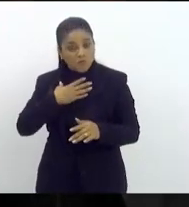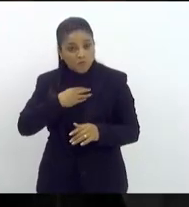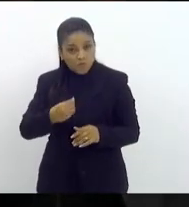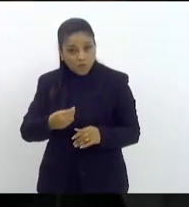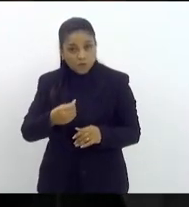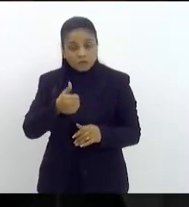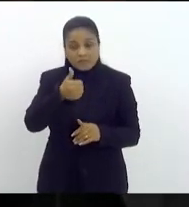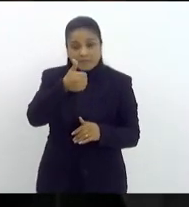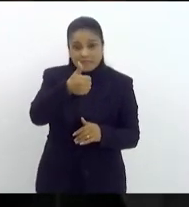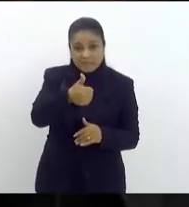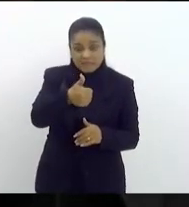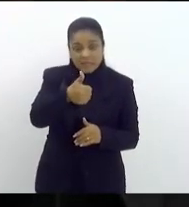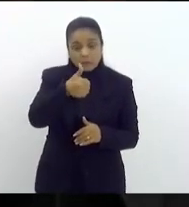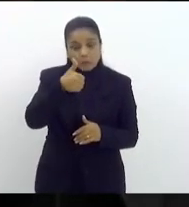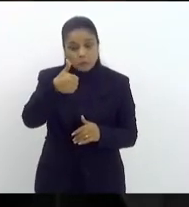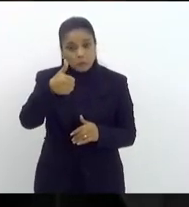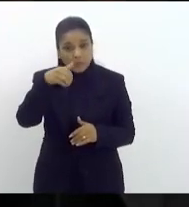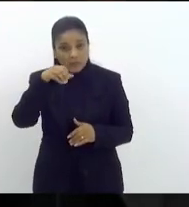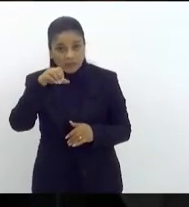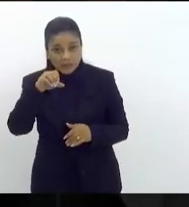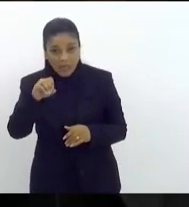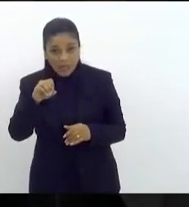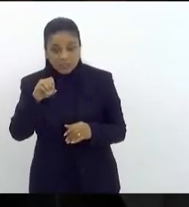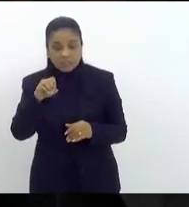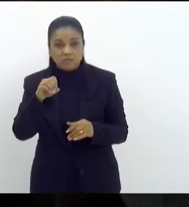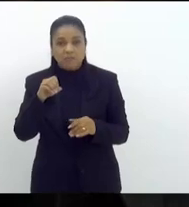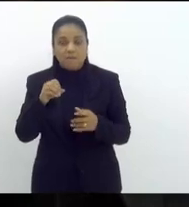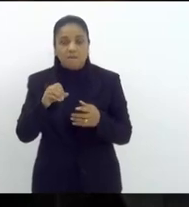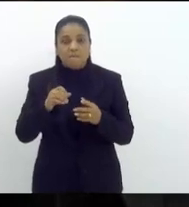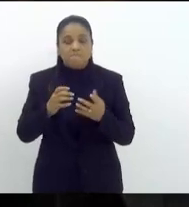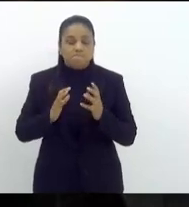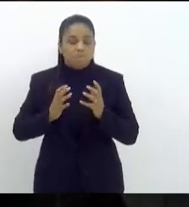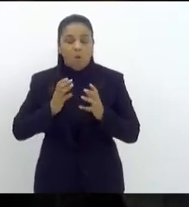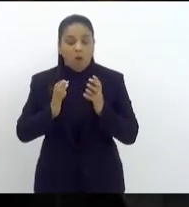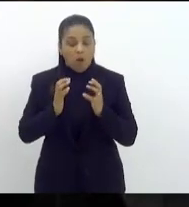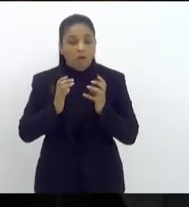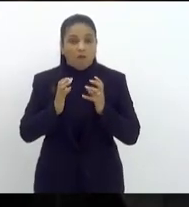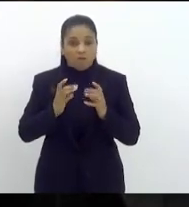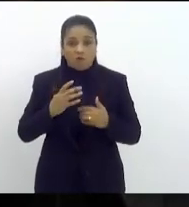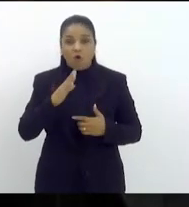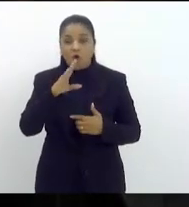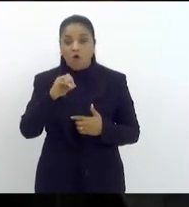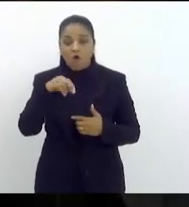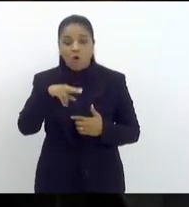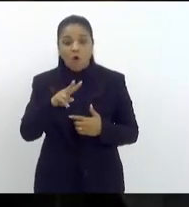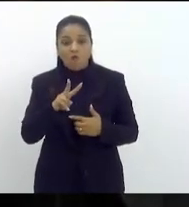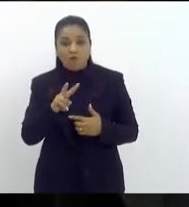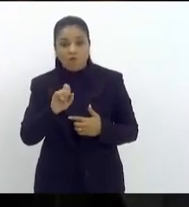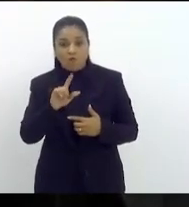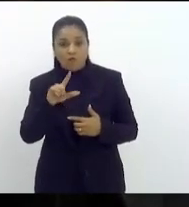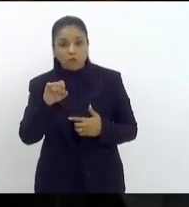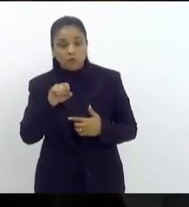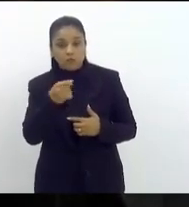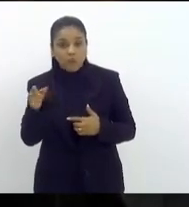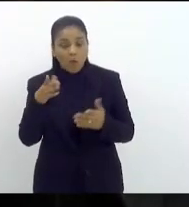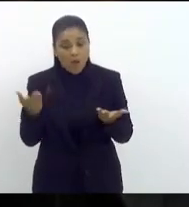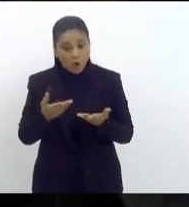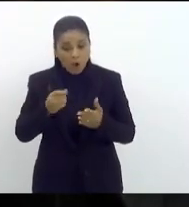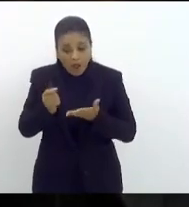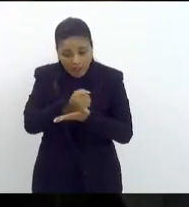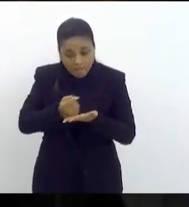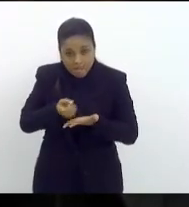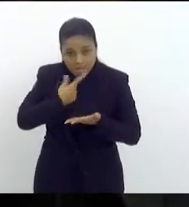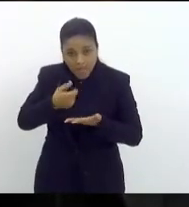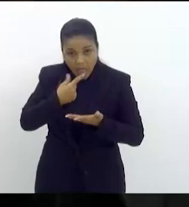110 convulsões por dia e com esse remédio passou a ser três por dia mudou a qualidade de vida dele